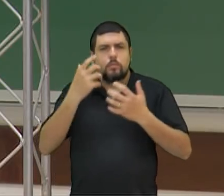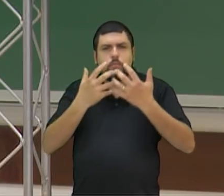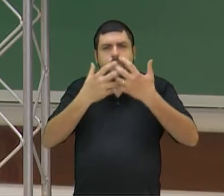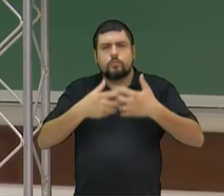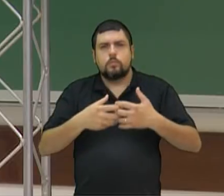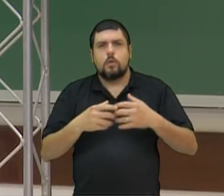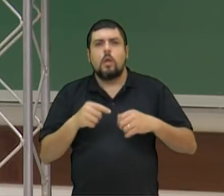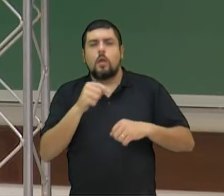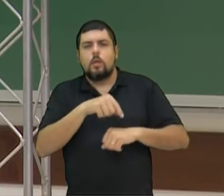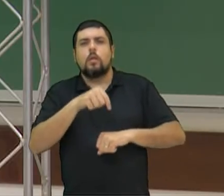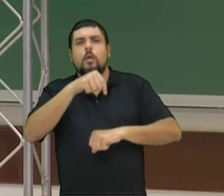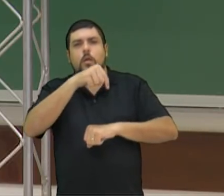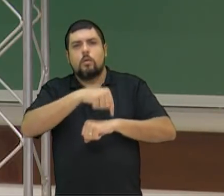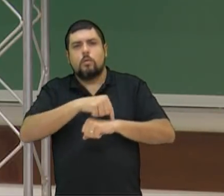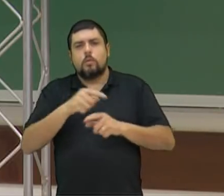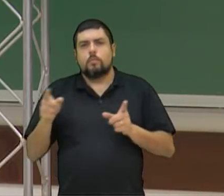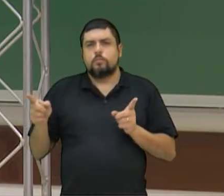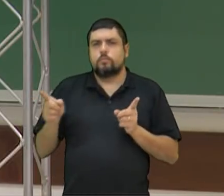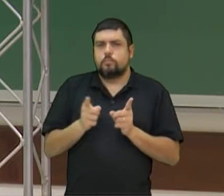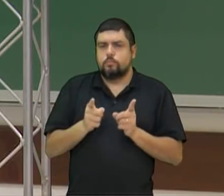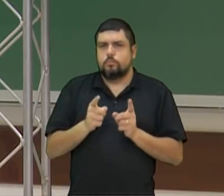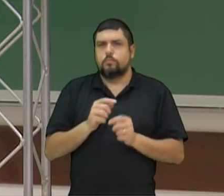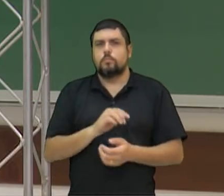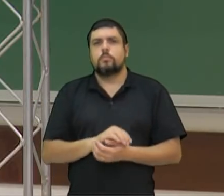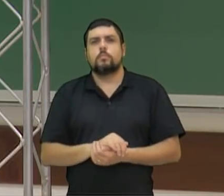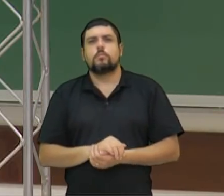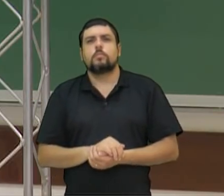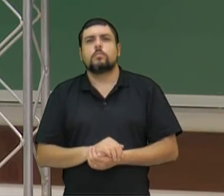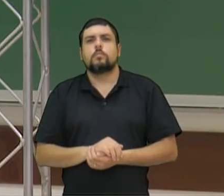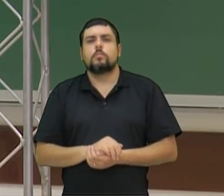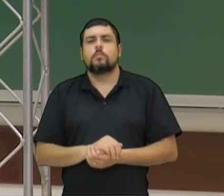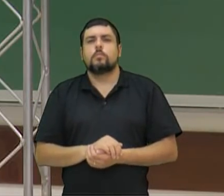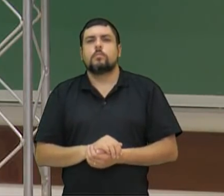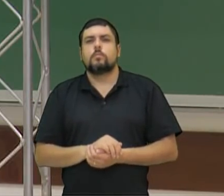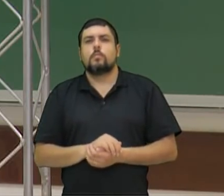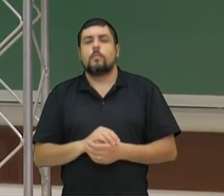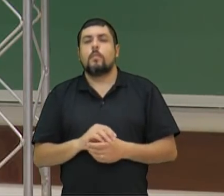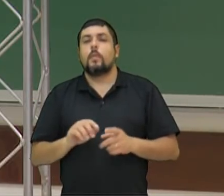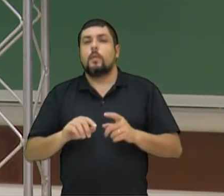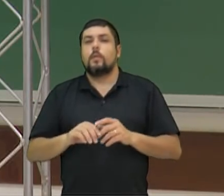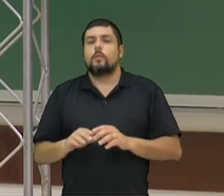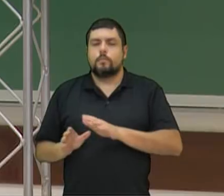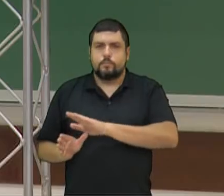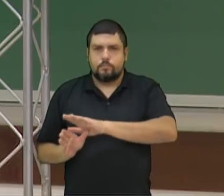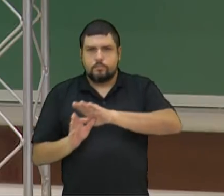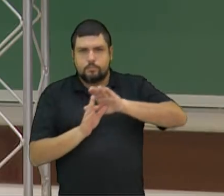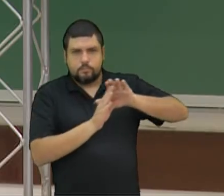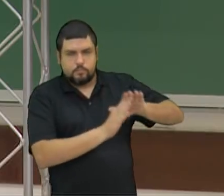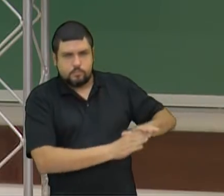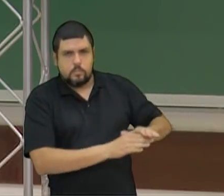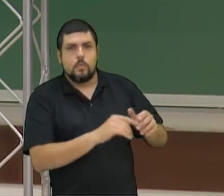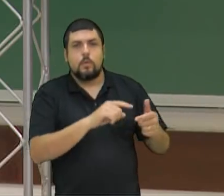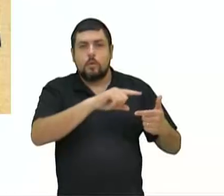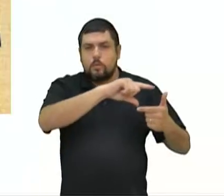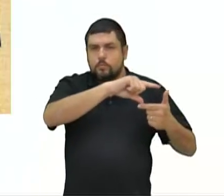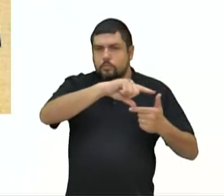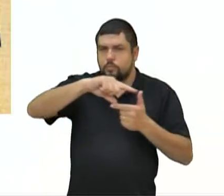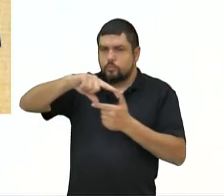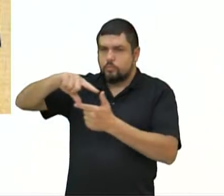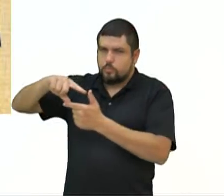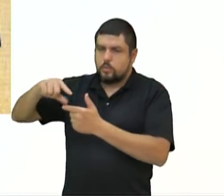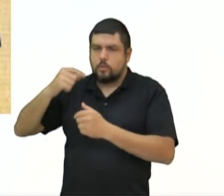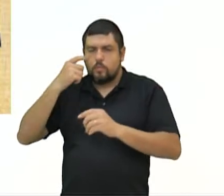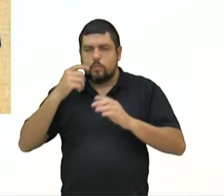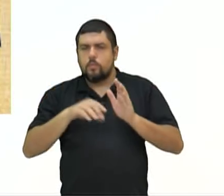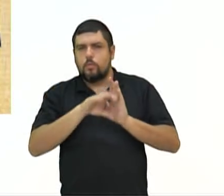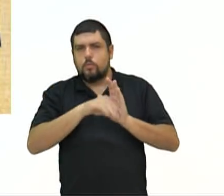temporal nesse sentido, ok? Já com relação às tirinhas, galera, vamos retomar aqui, vamos ler alguns conceitos também. Um